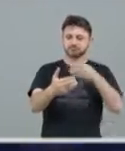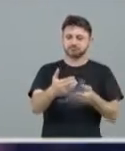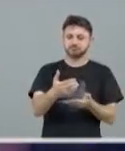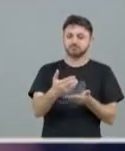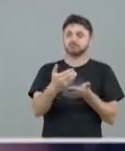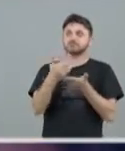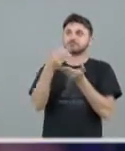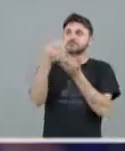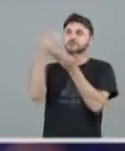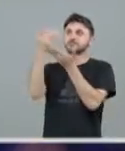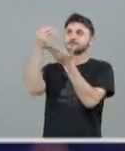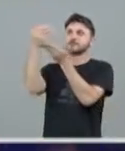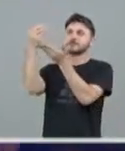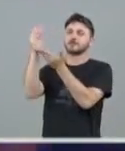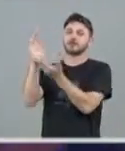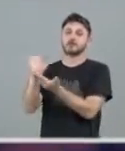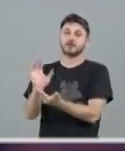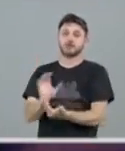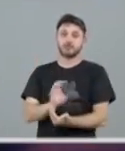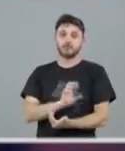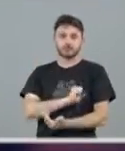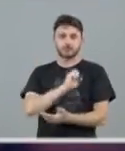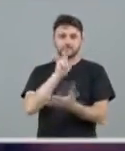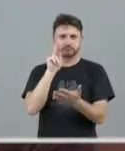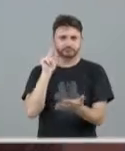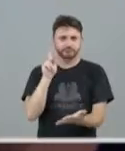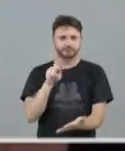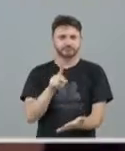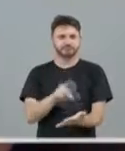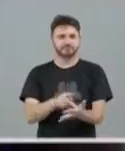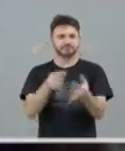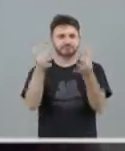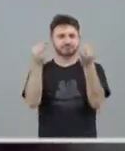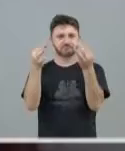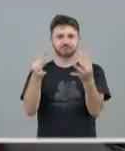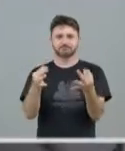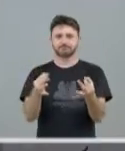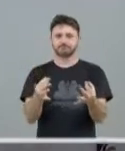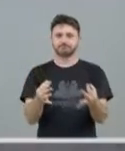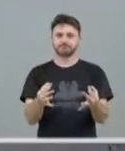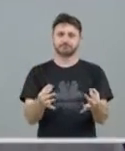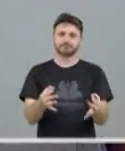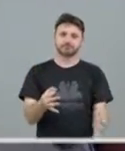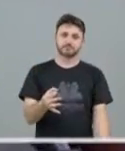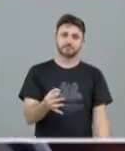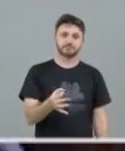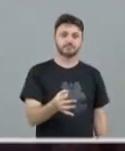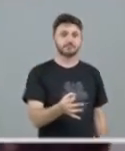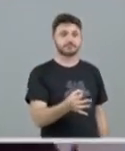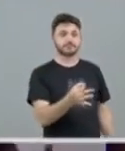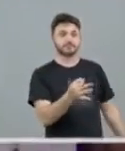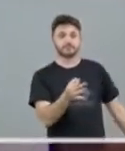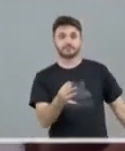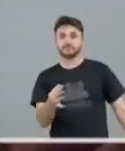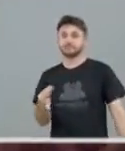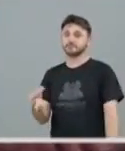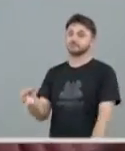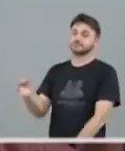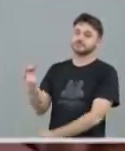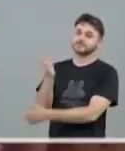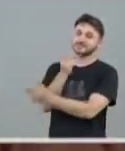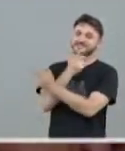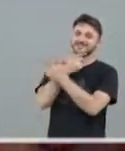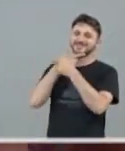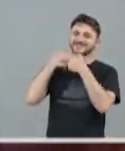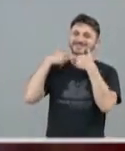o amor mais sincero. O amor mais sincero. O